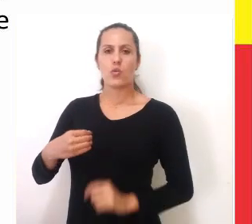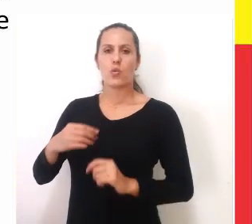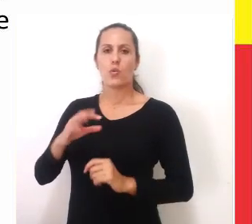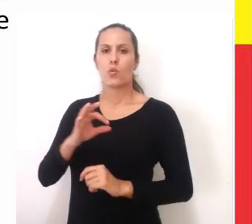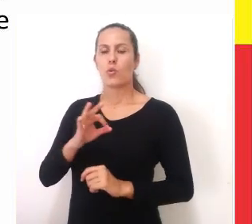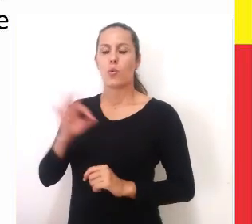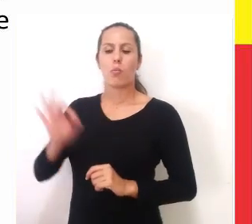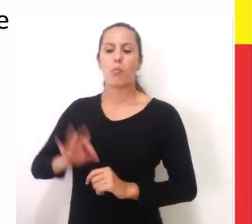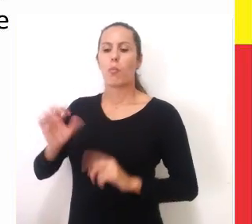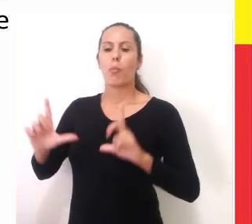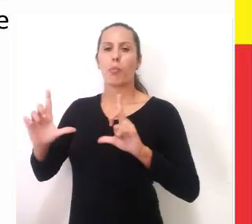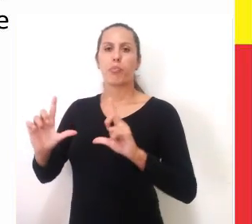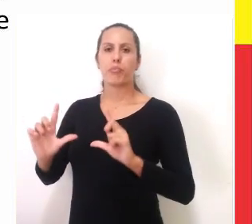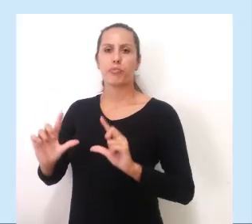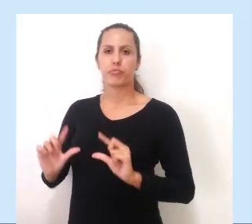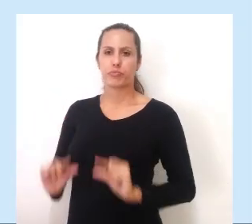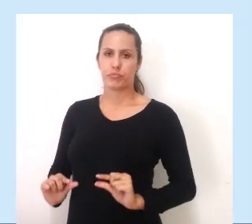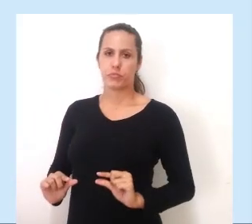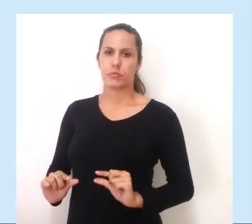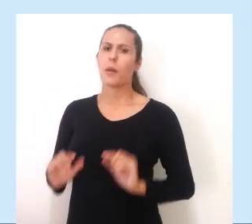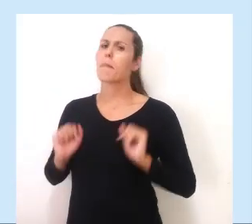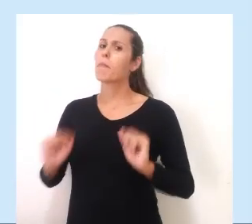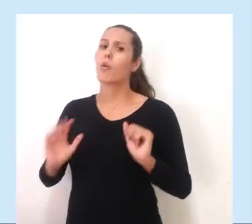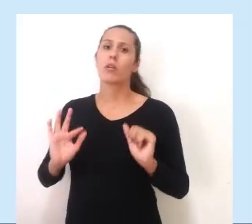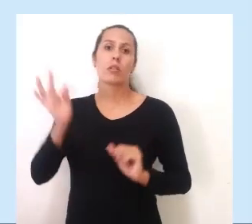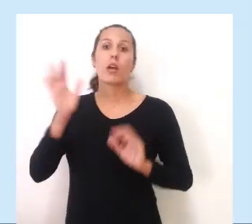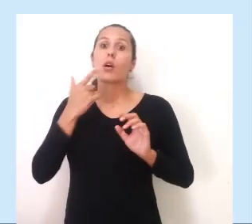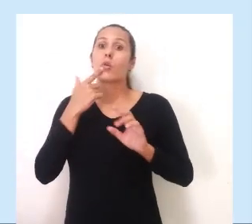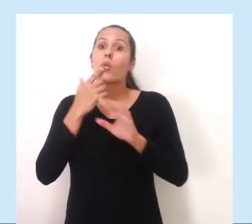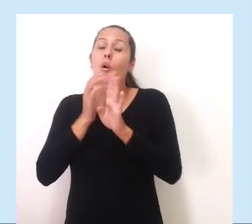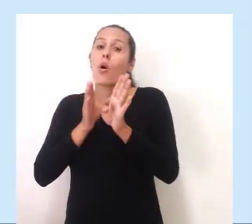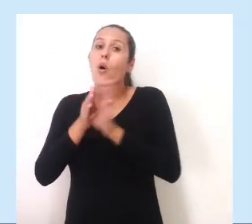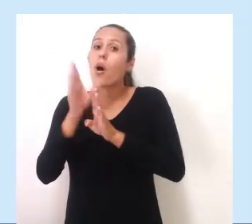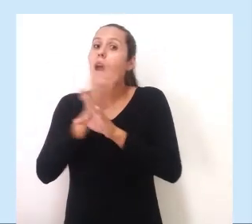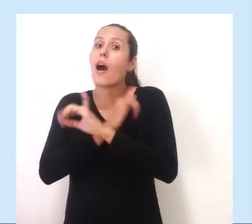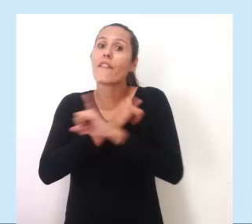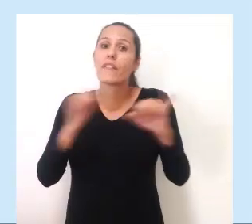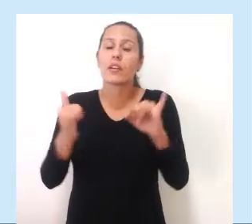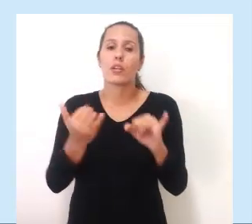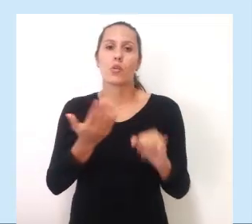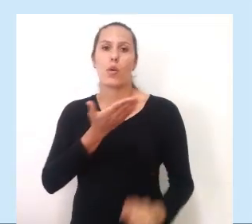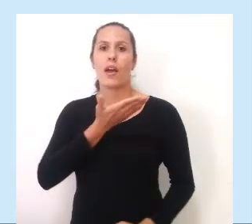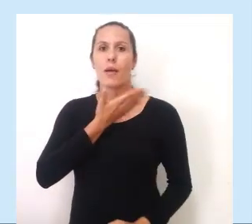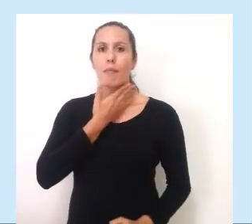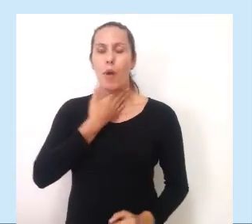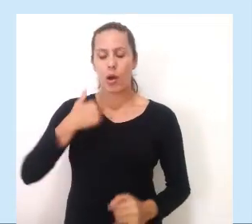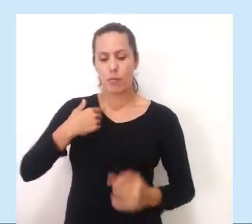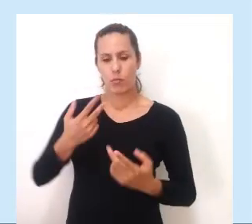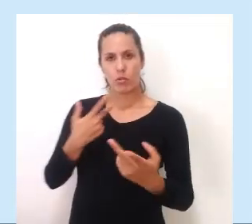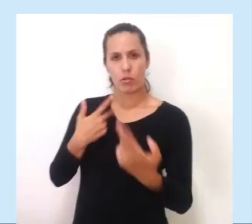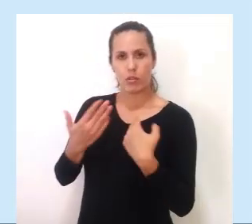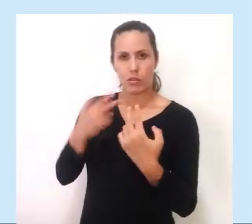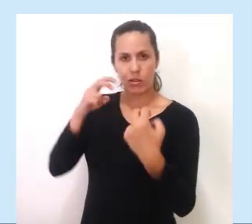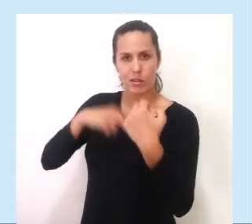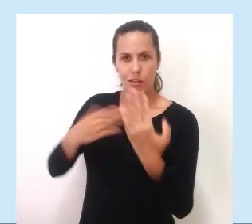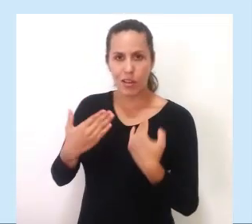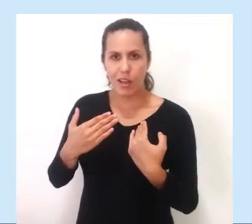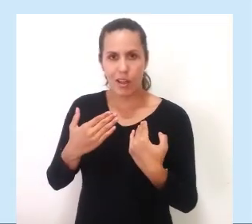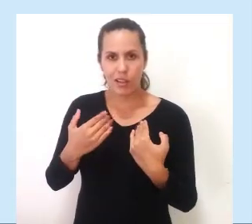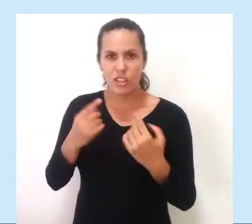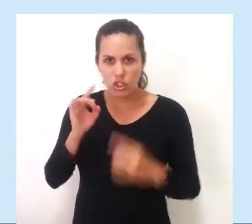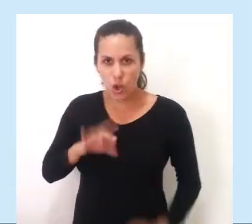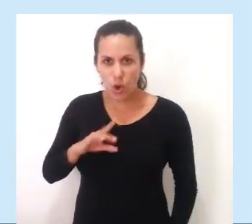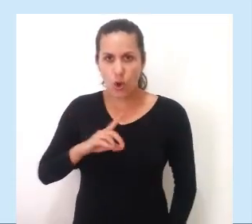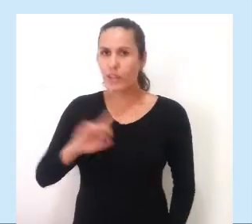de ter filhos. Possa ser. Por isso, galera, eu estou avisando que esse papo não é só